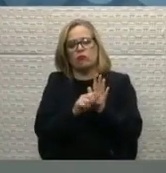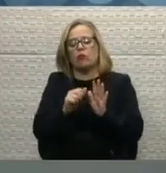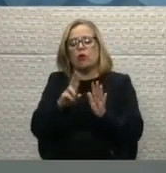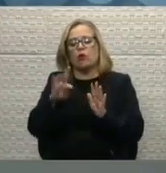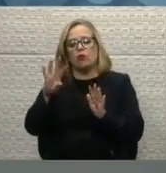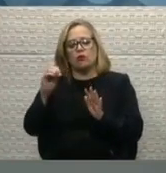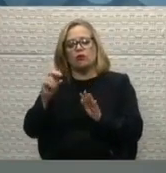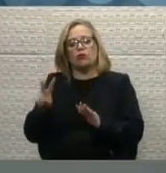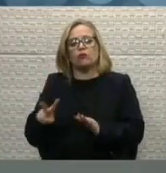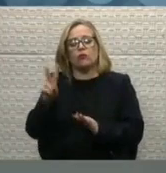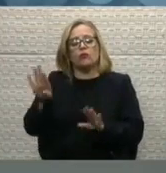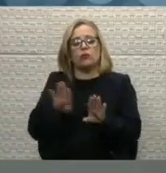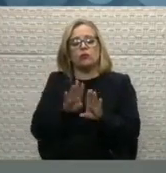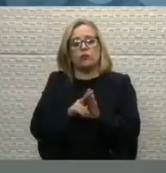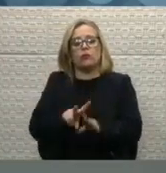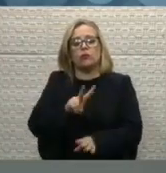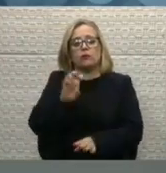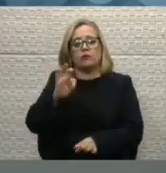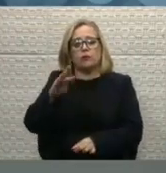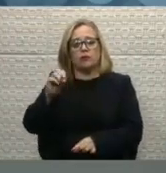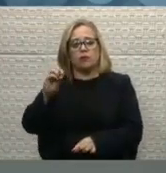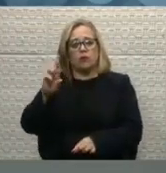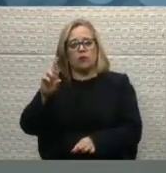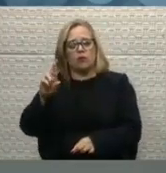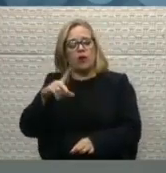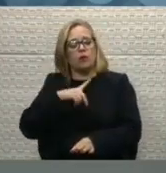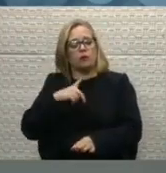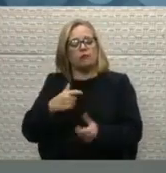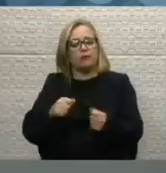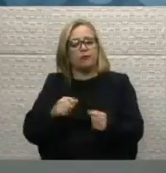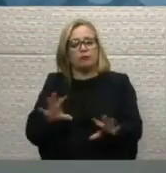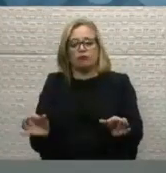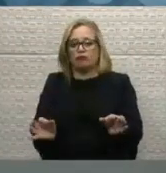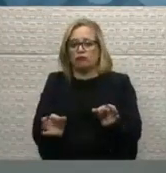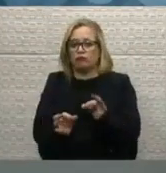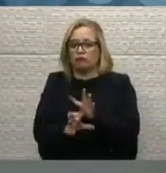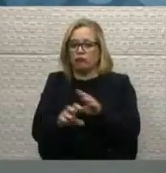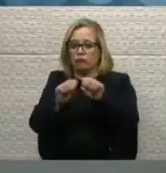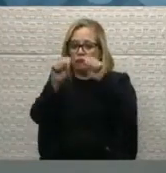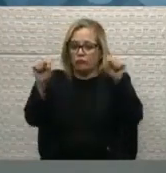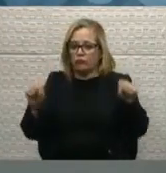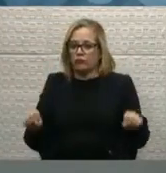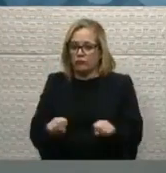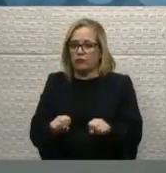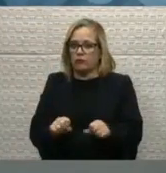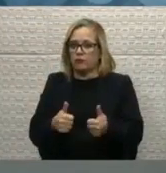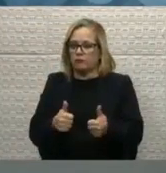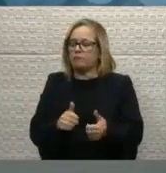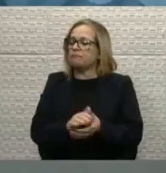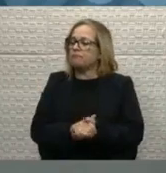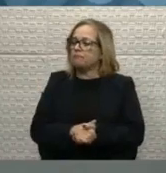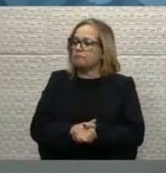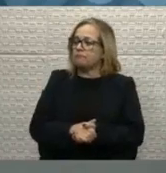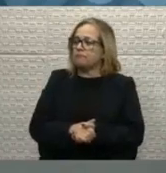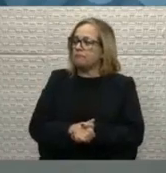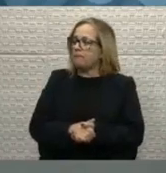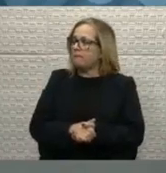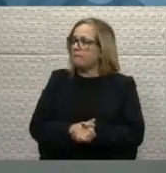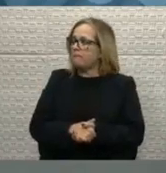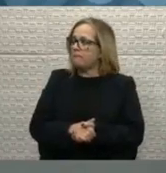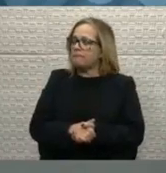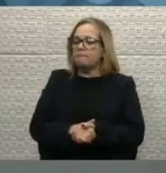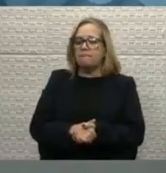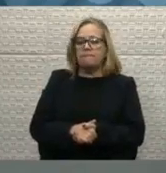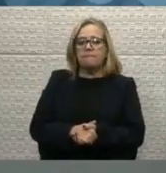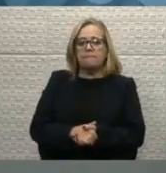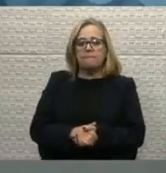autovalor e o autovetor. E para isso, nós precisaremos resolver sistemas de equações lineares. Então, vamos ao quadro